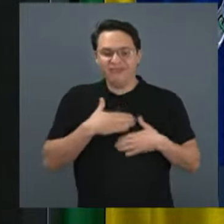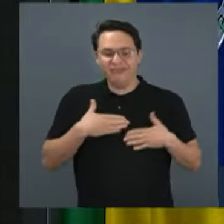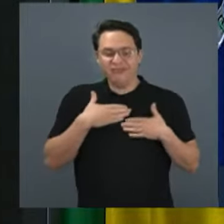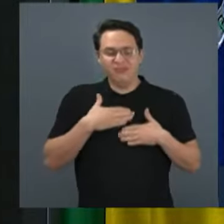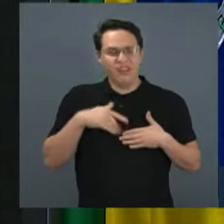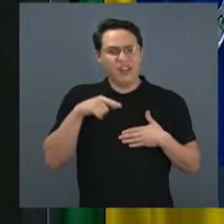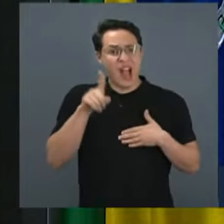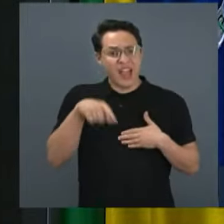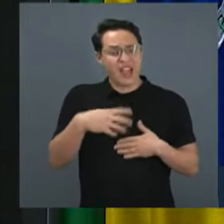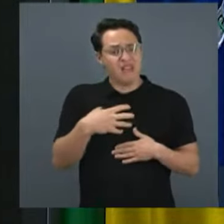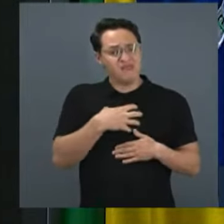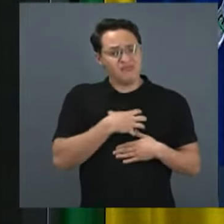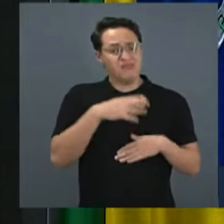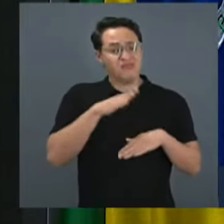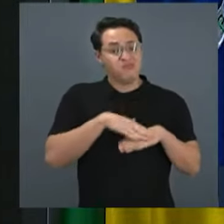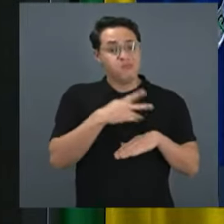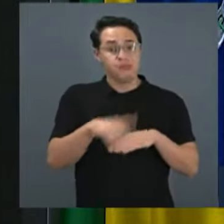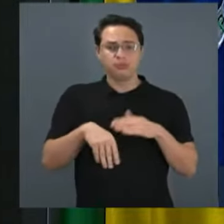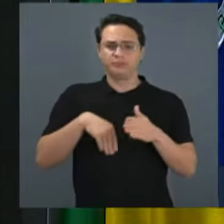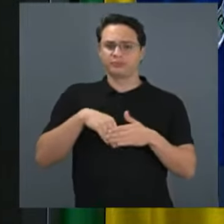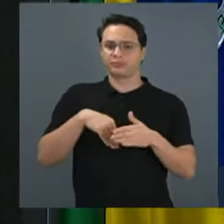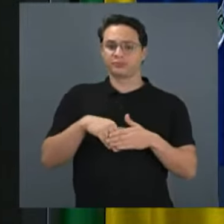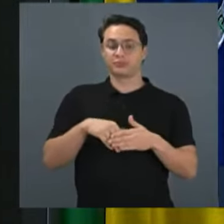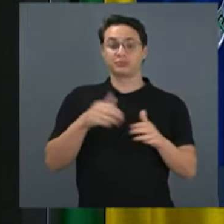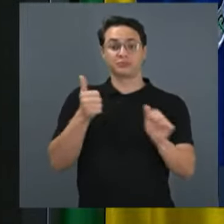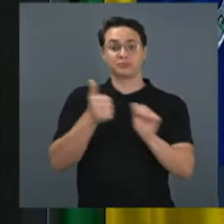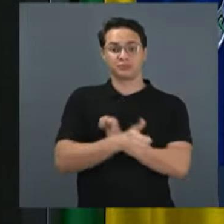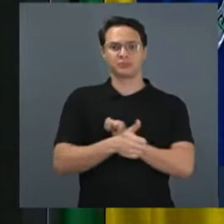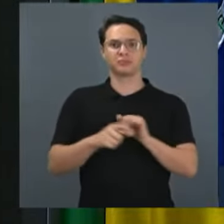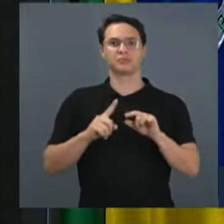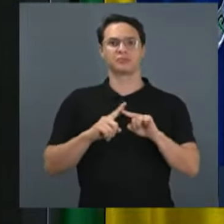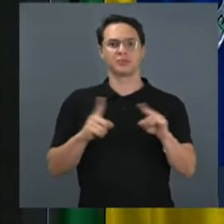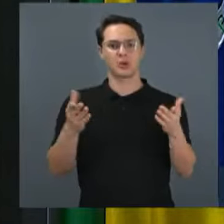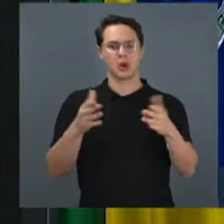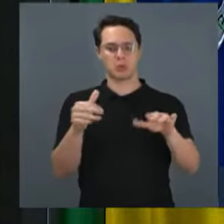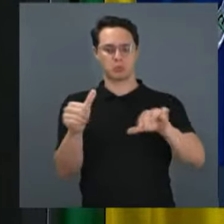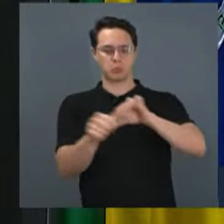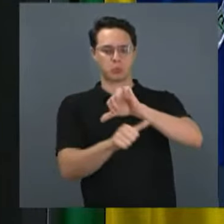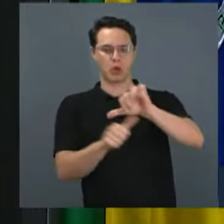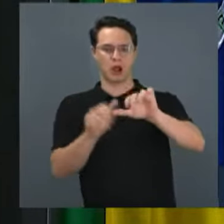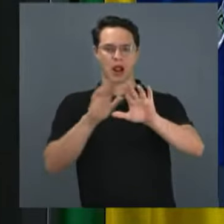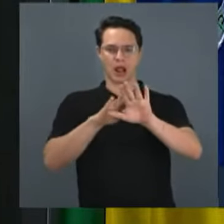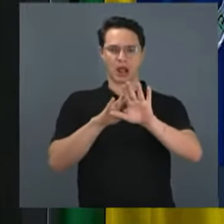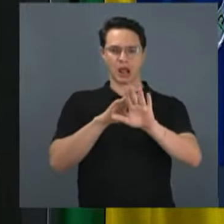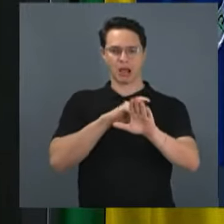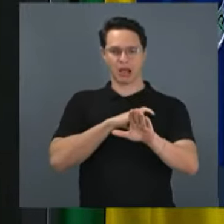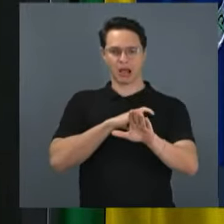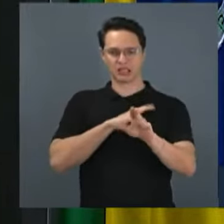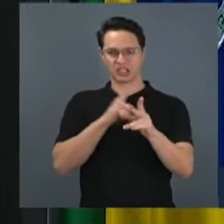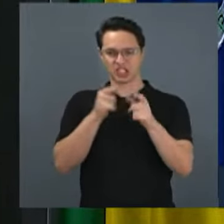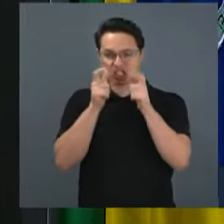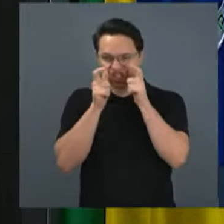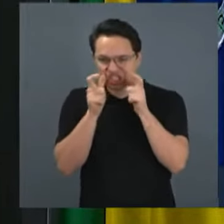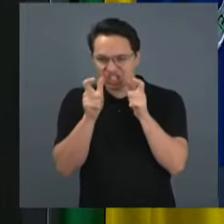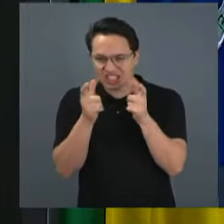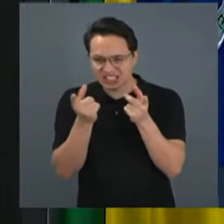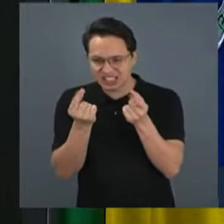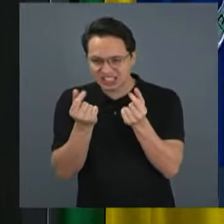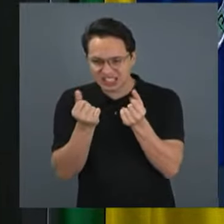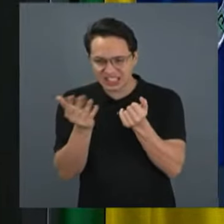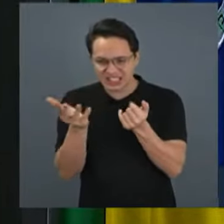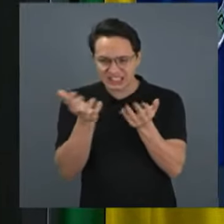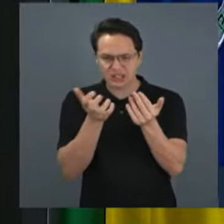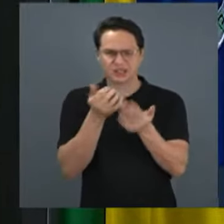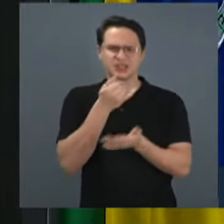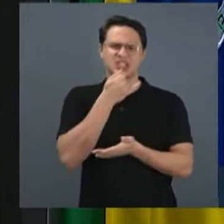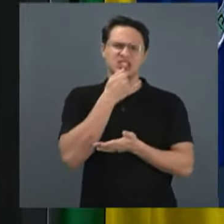do futebol, esse é o espírito do esporte, mas ele está sendo uma fonte de tristeza, uma fonte